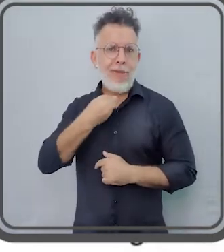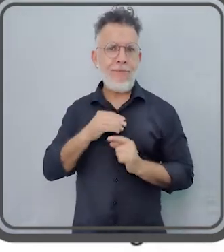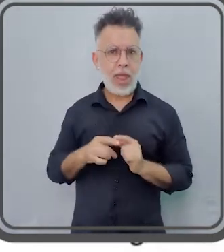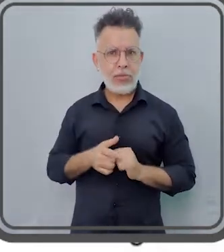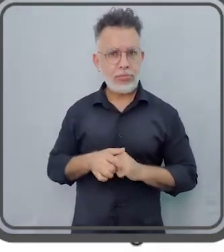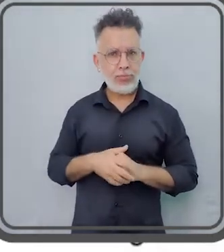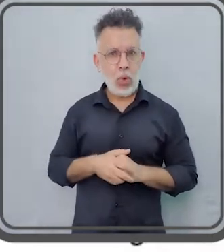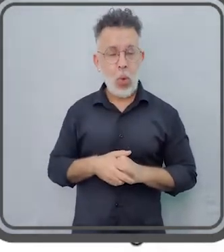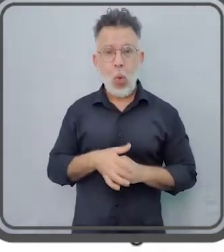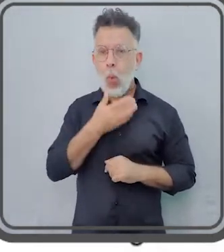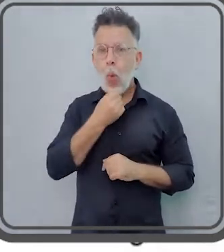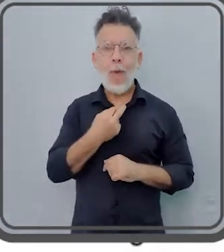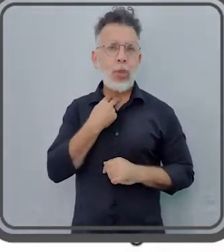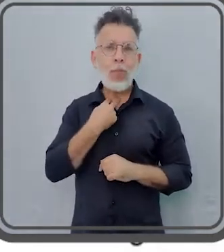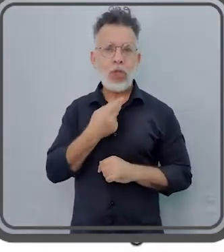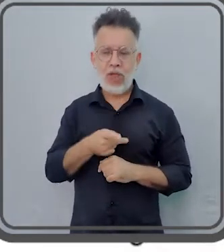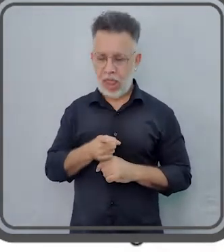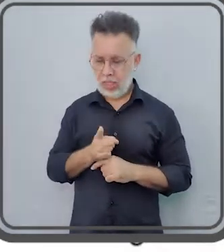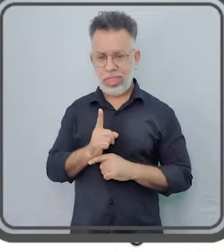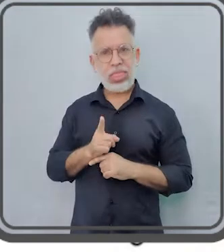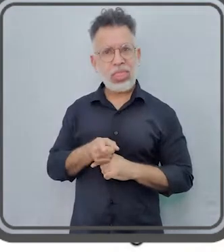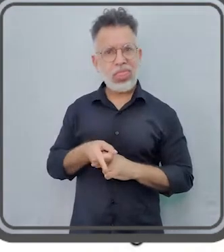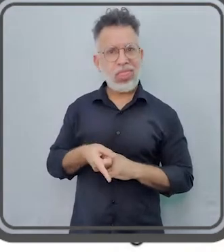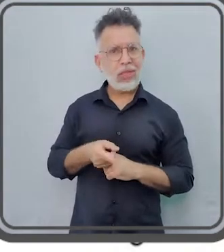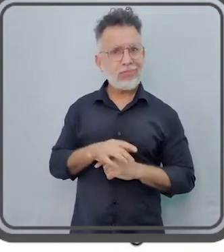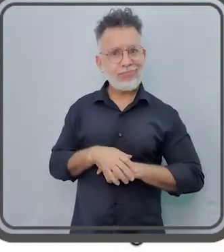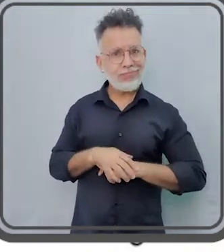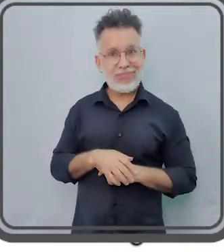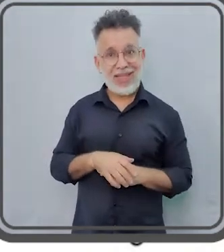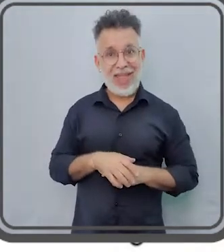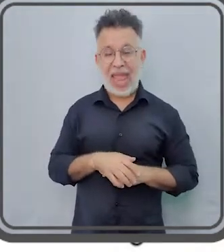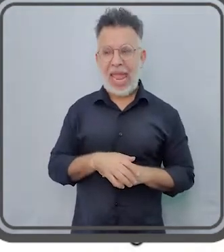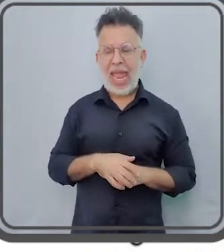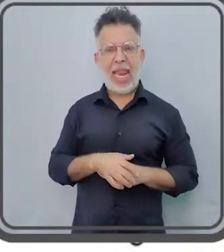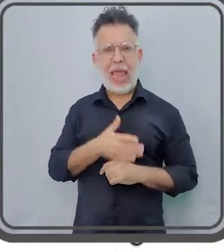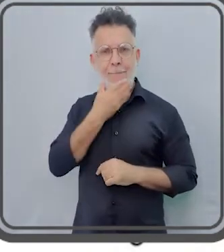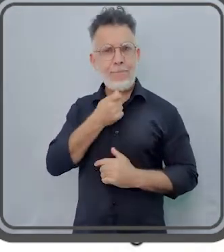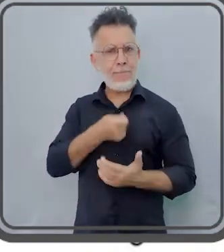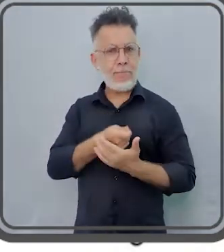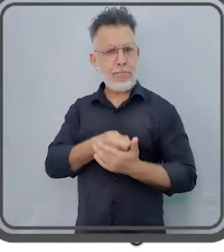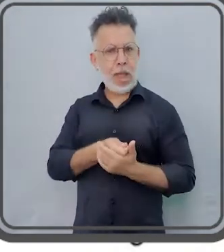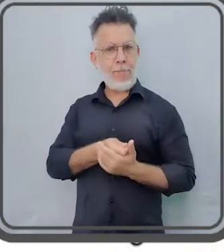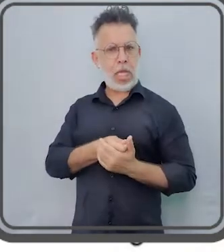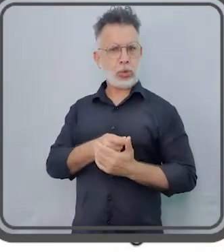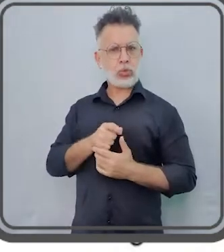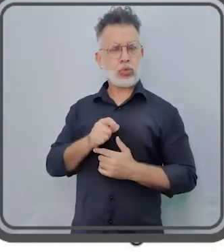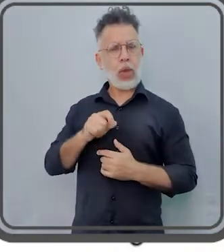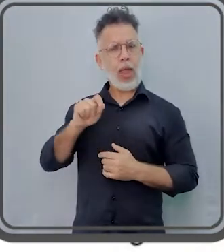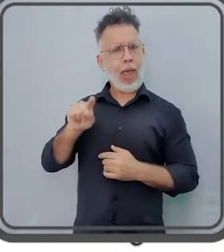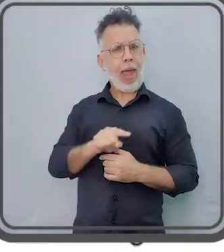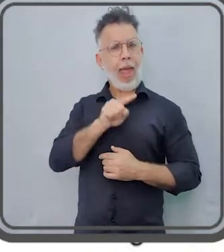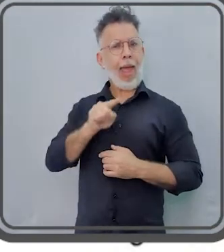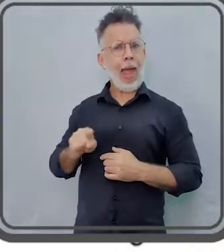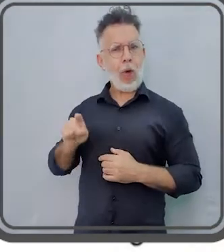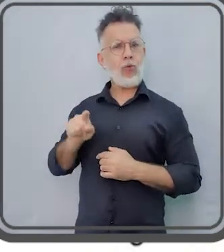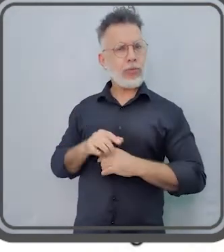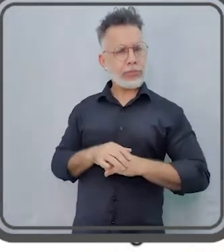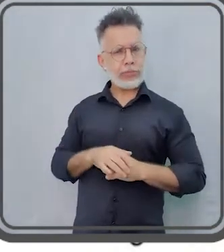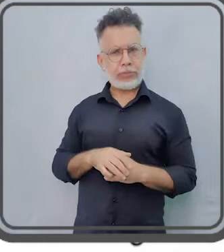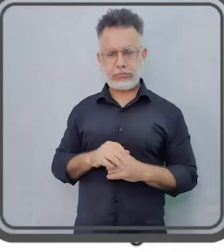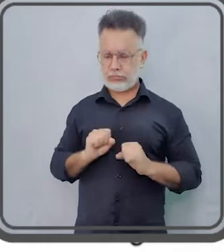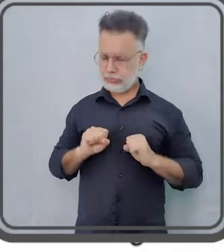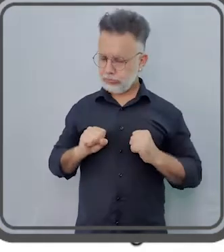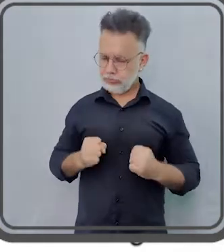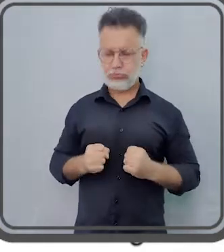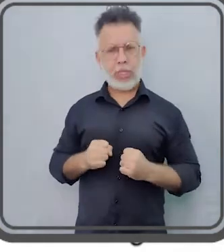impotência sexual de modo algum. Ele é macho alfa, ele é o melhor, ele é seguro, né? Então a gente